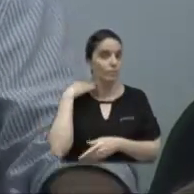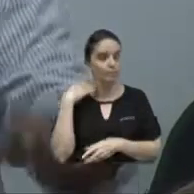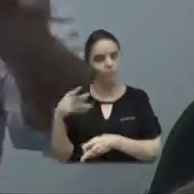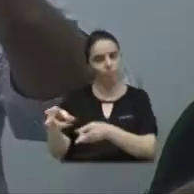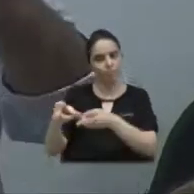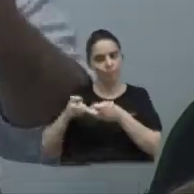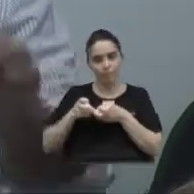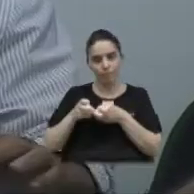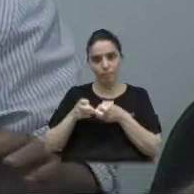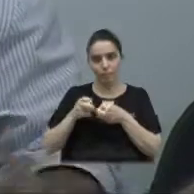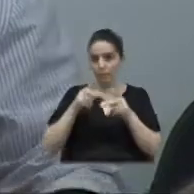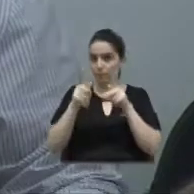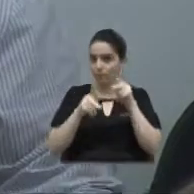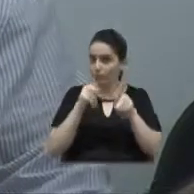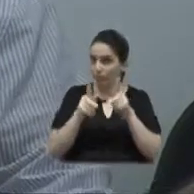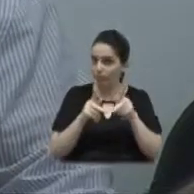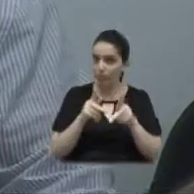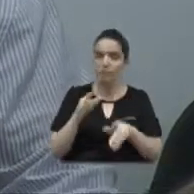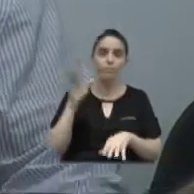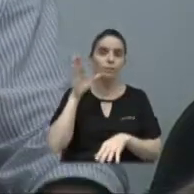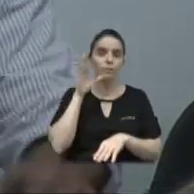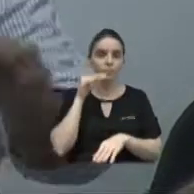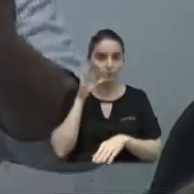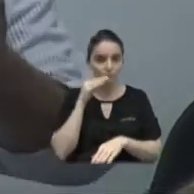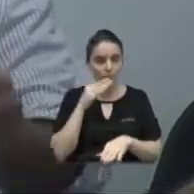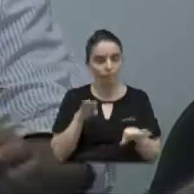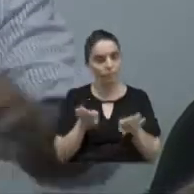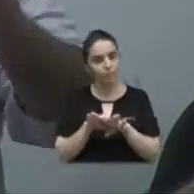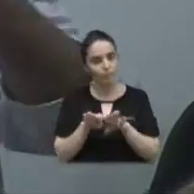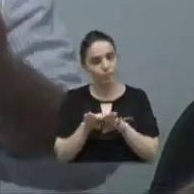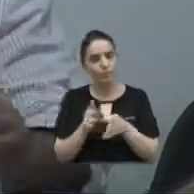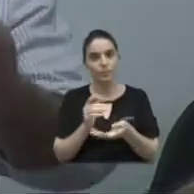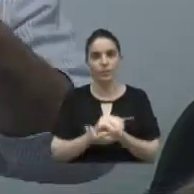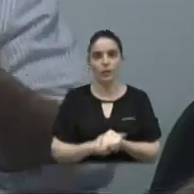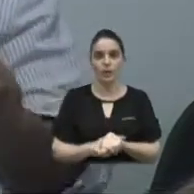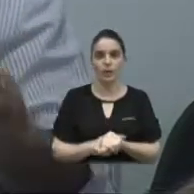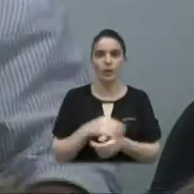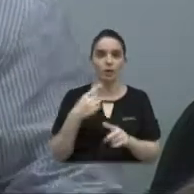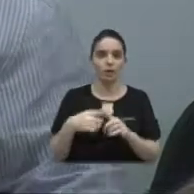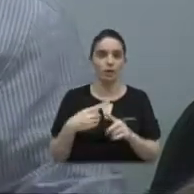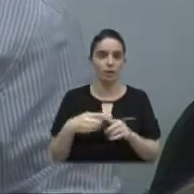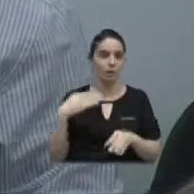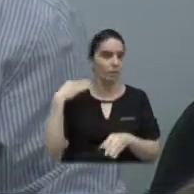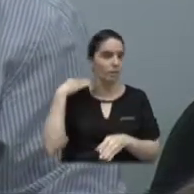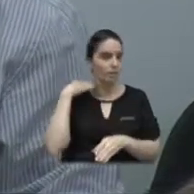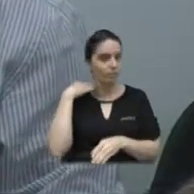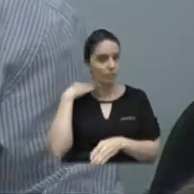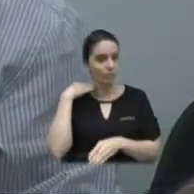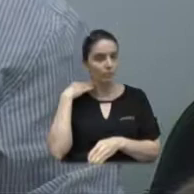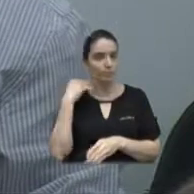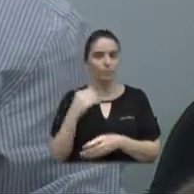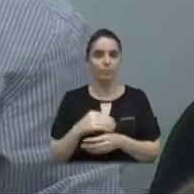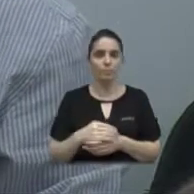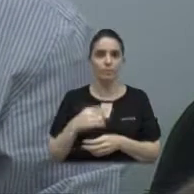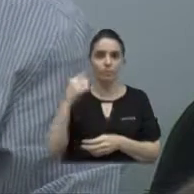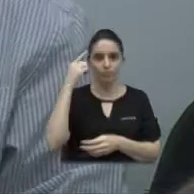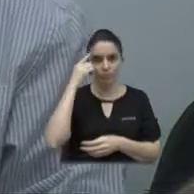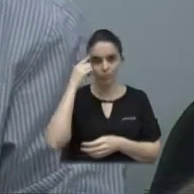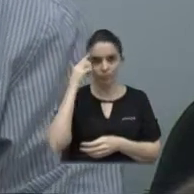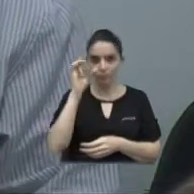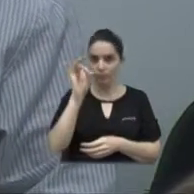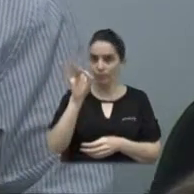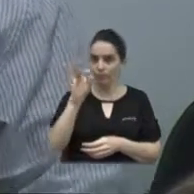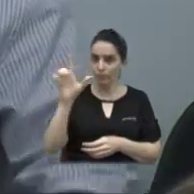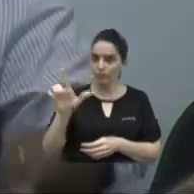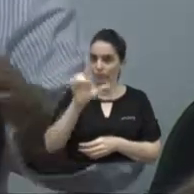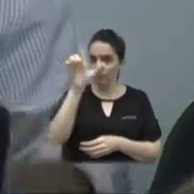que ter funcionários com esse olhar, e não funcionários e banco que só mira o lucro.